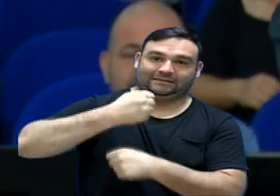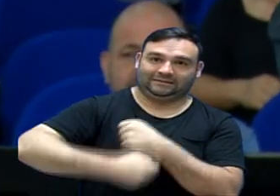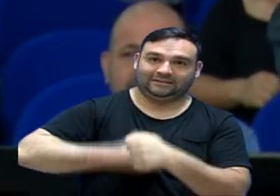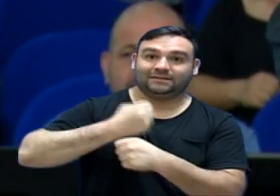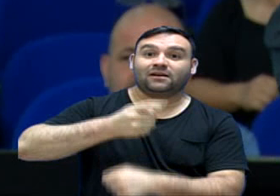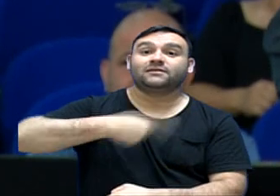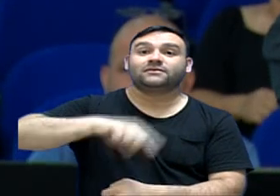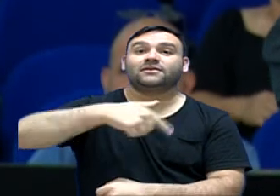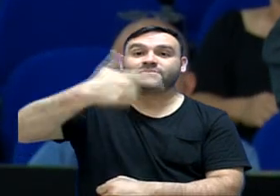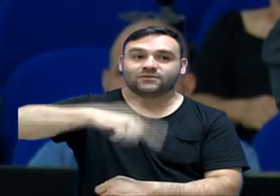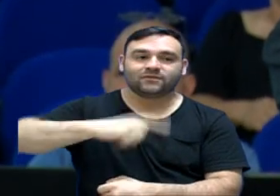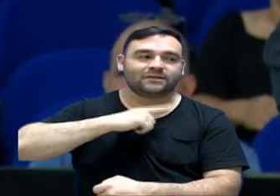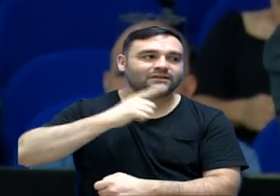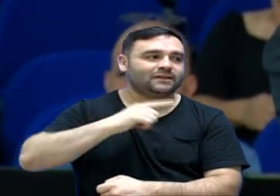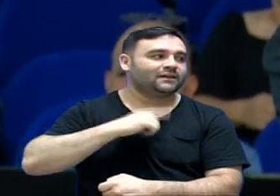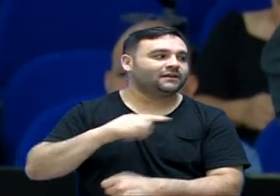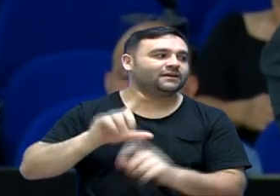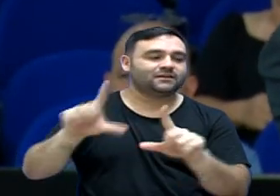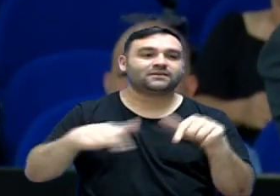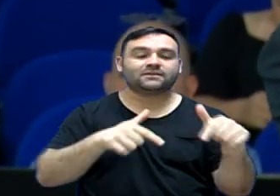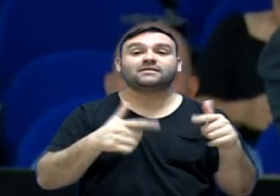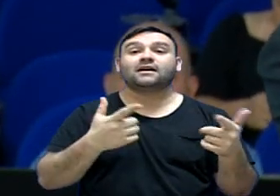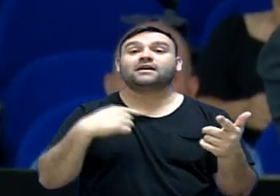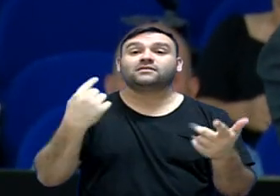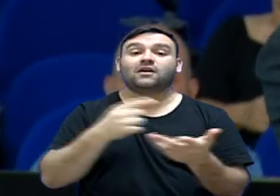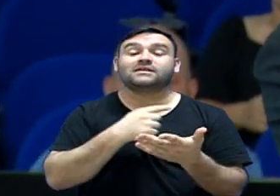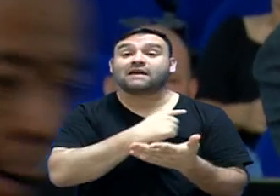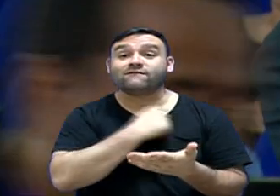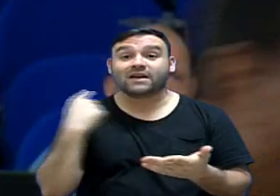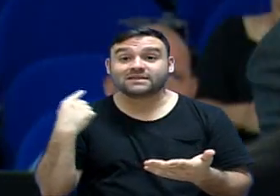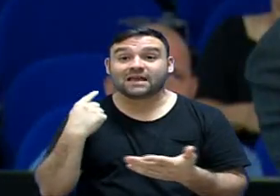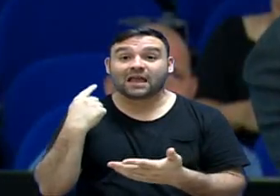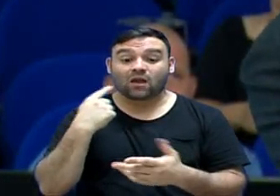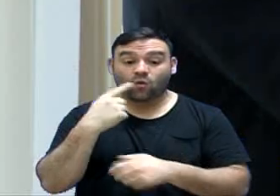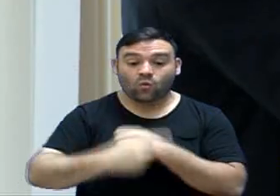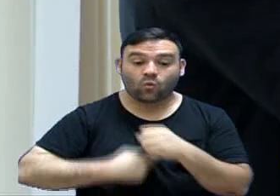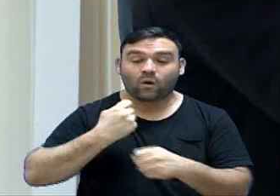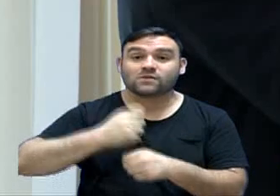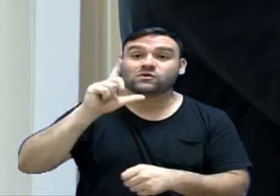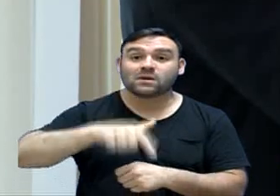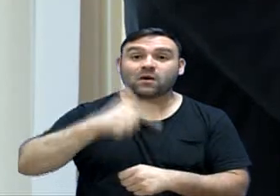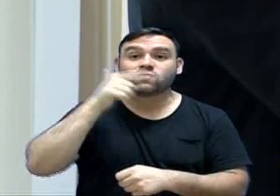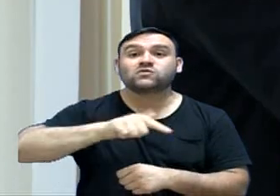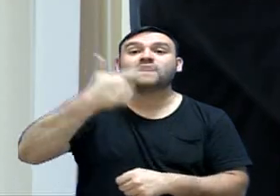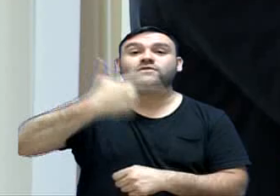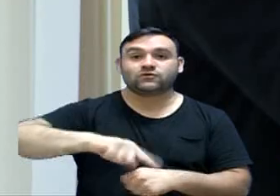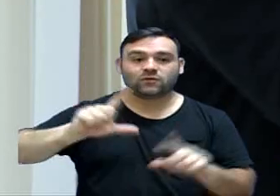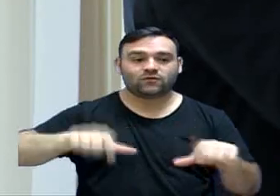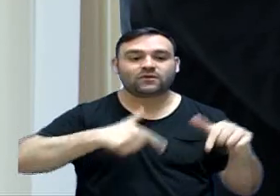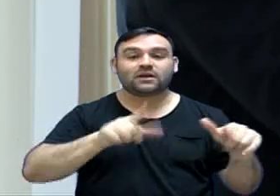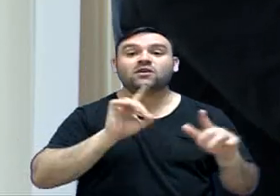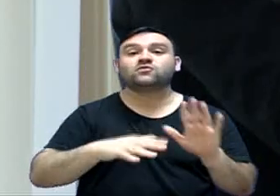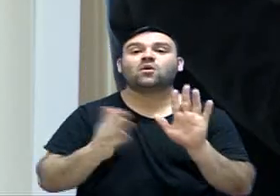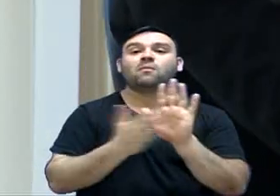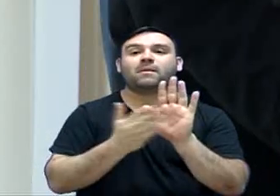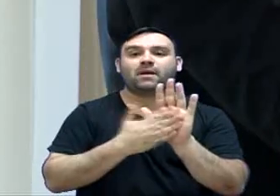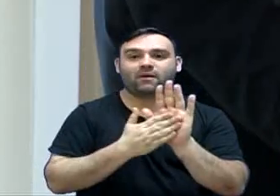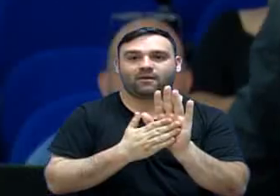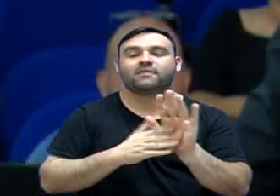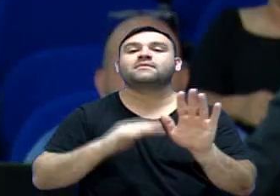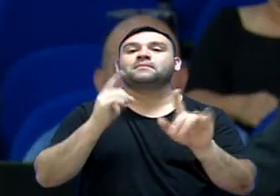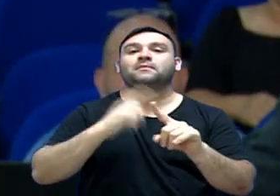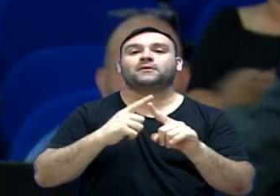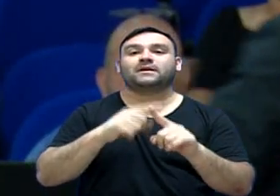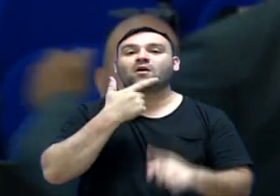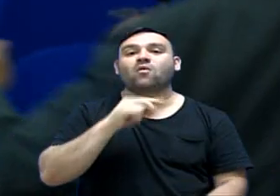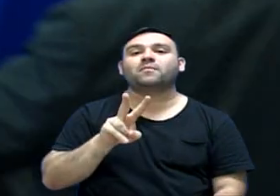nosso alvará de funcionamento. Quando vencia, a gente pedia. Um ano depois é que ia conseguir renovar de novo, ficava só com o protocolo. Graças ao